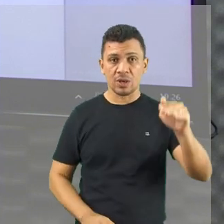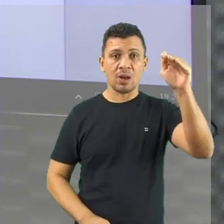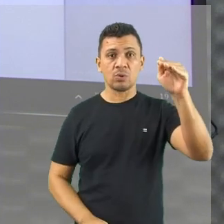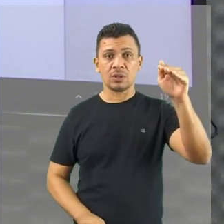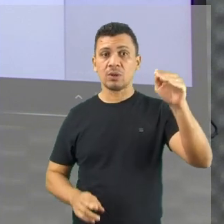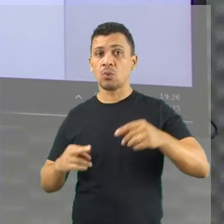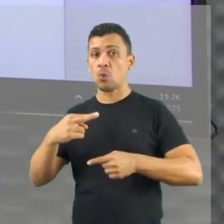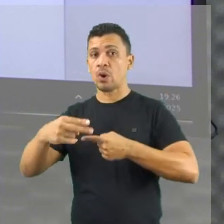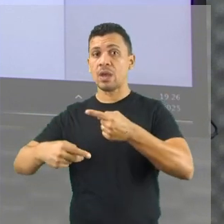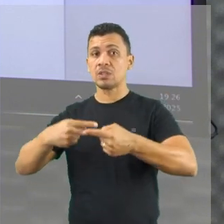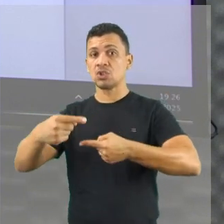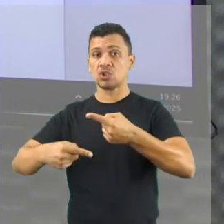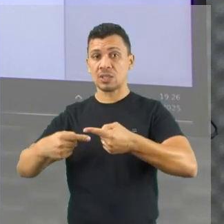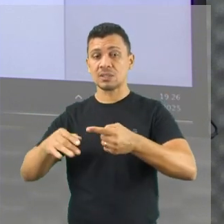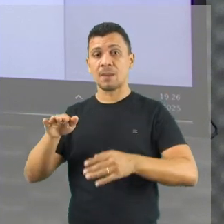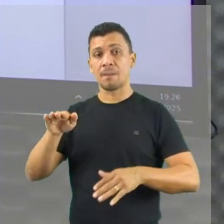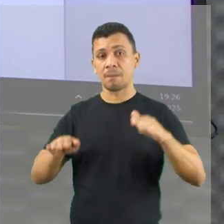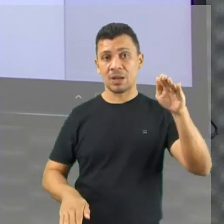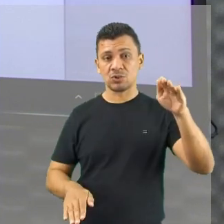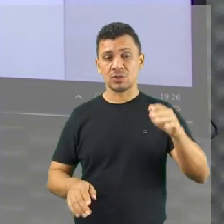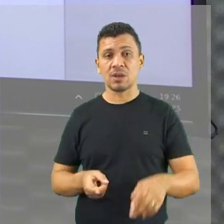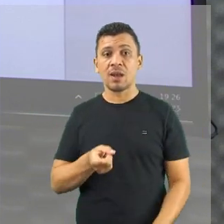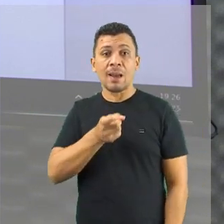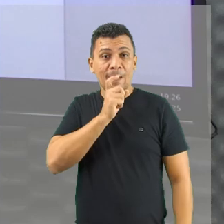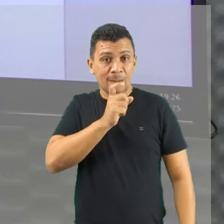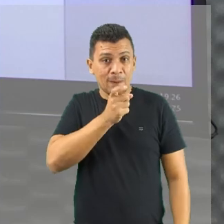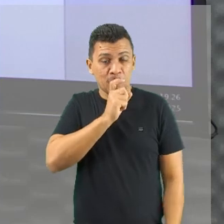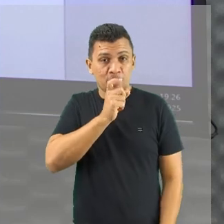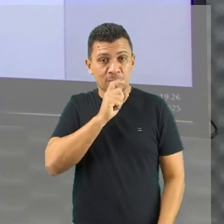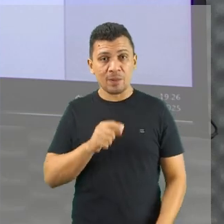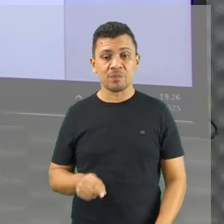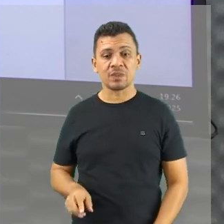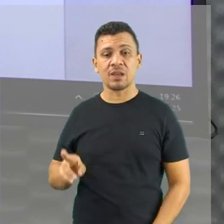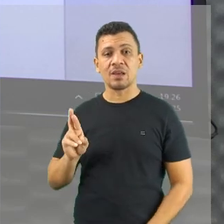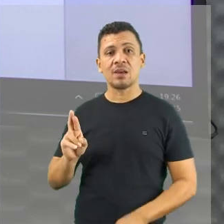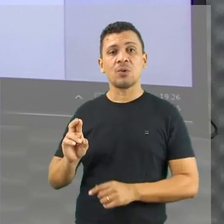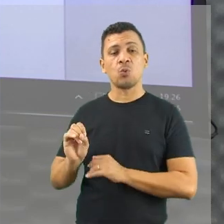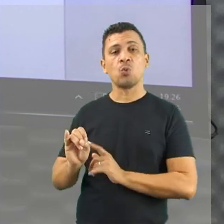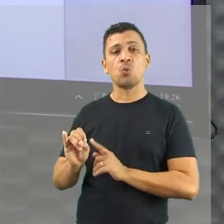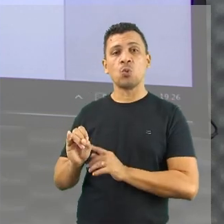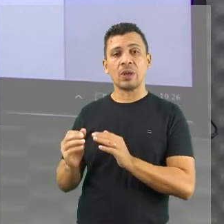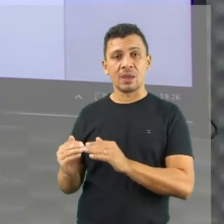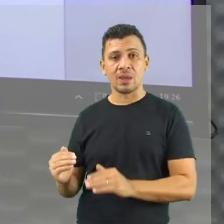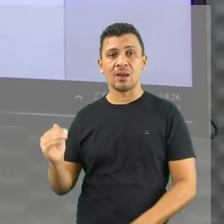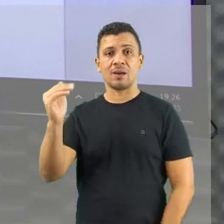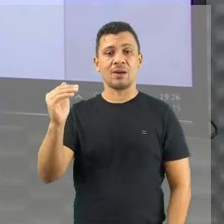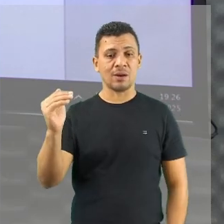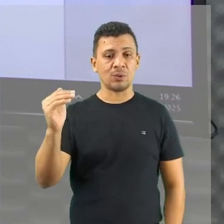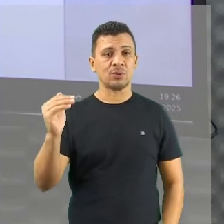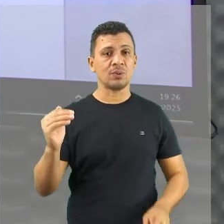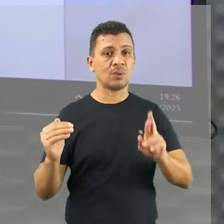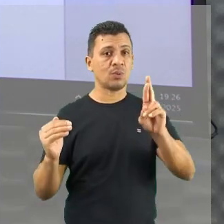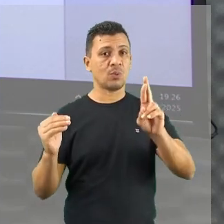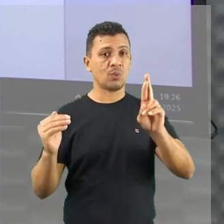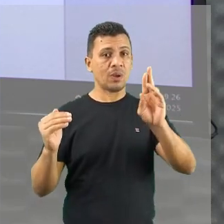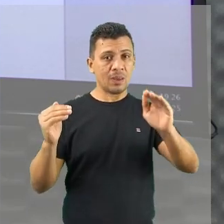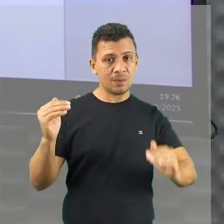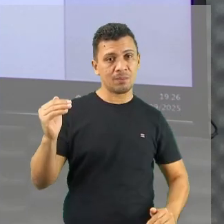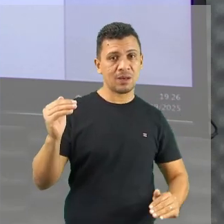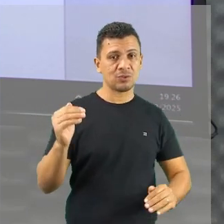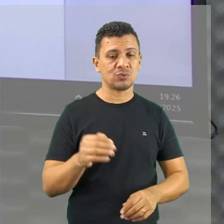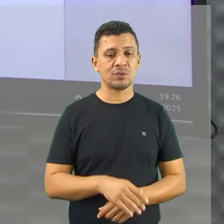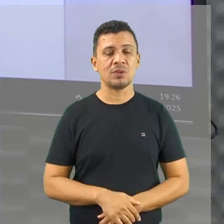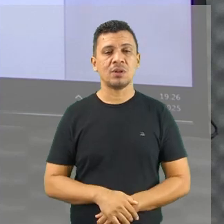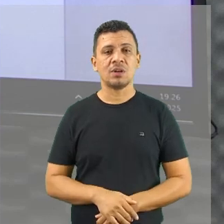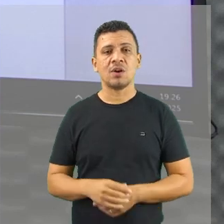precisa resfriar, corrente alta, a resistência é baixa, certo? Se tu tem um dispositivo que tem